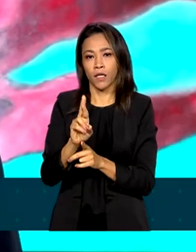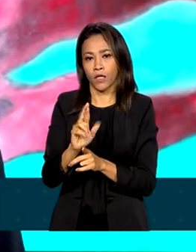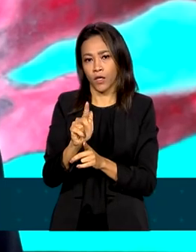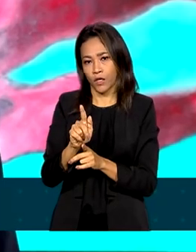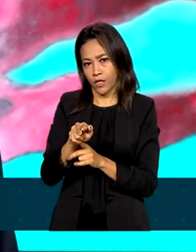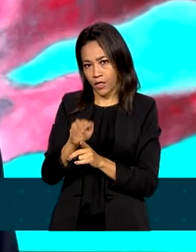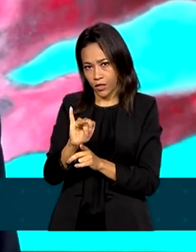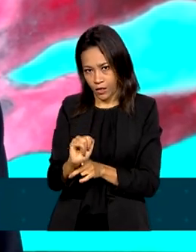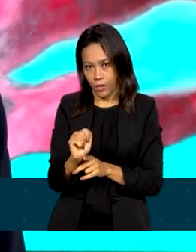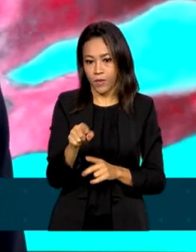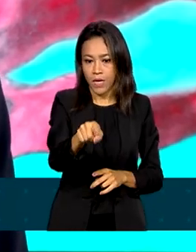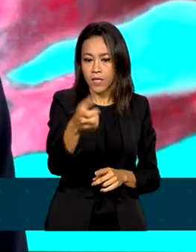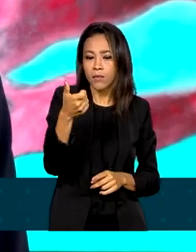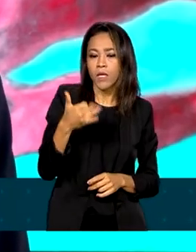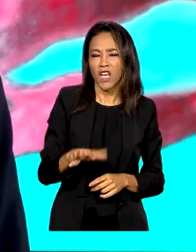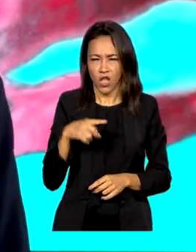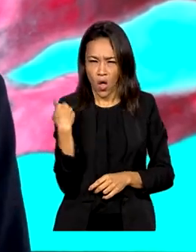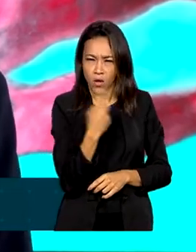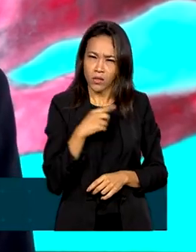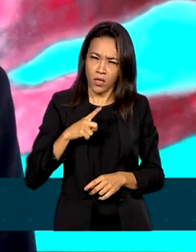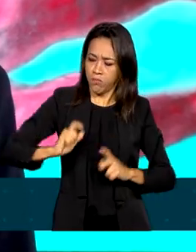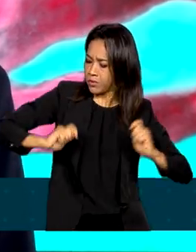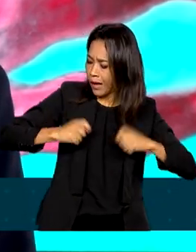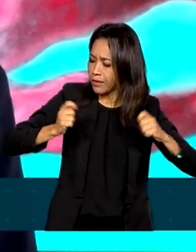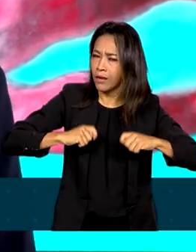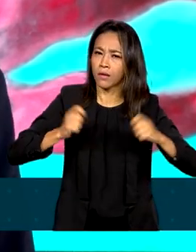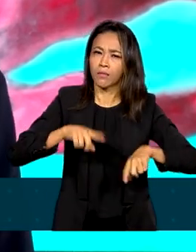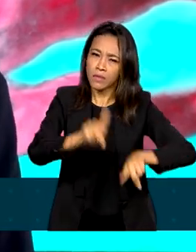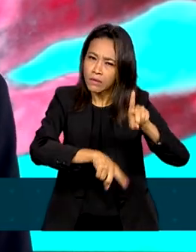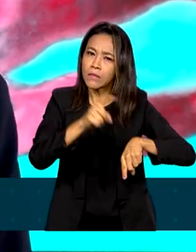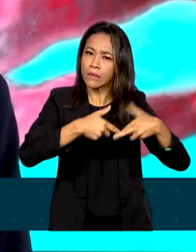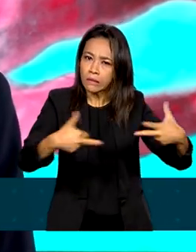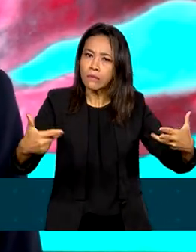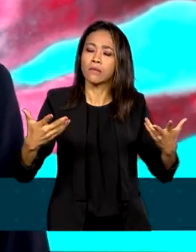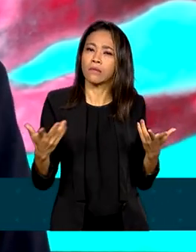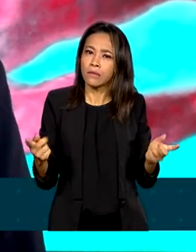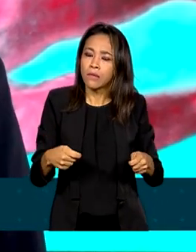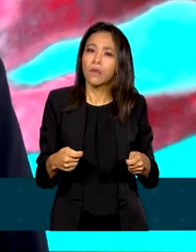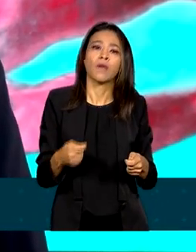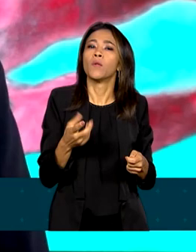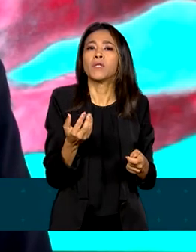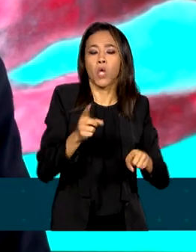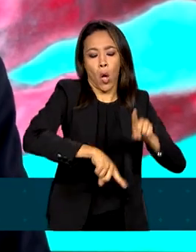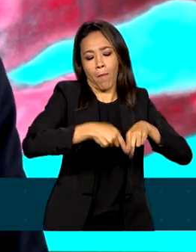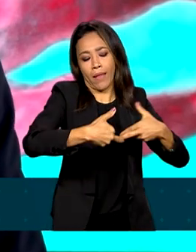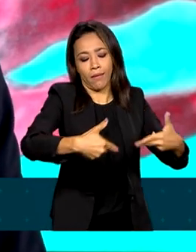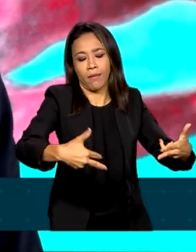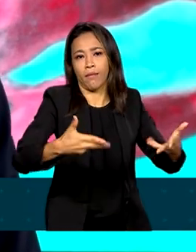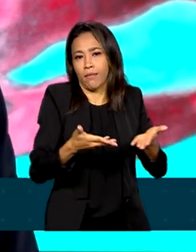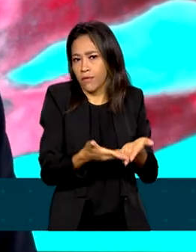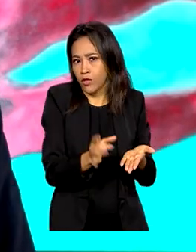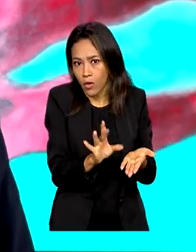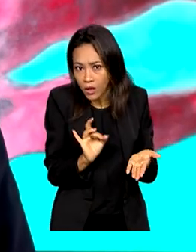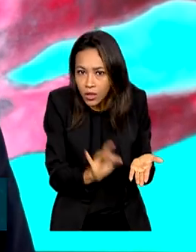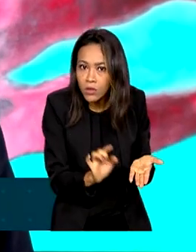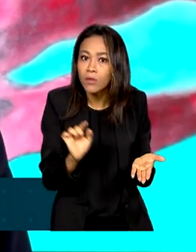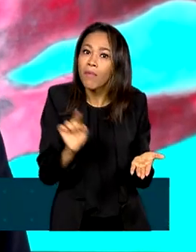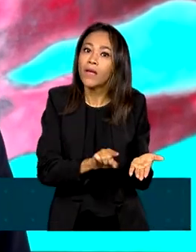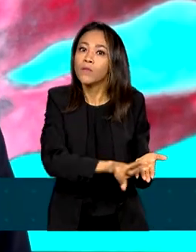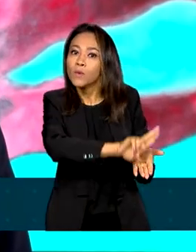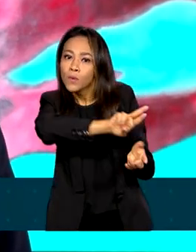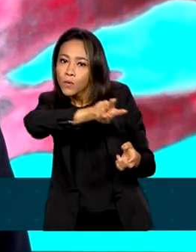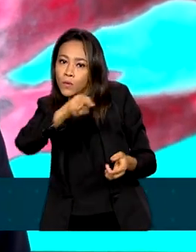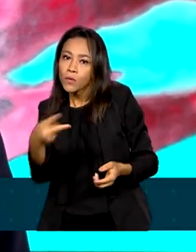capacidade enorme de produzir essa matéria-prima, que não apenas é matéria-prima, mas também com um meio